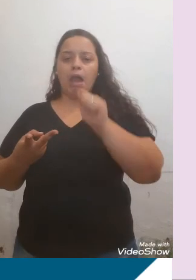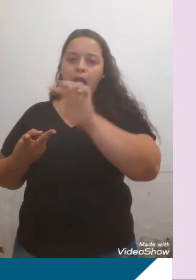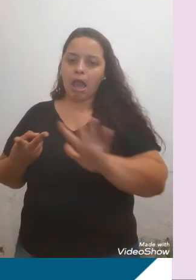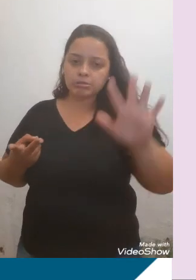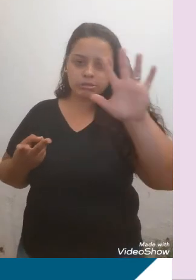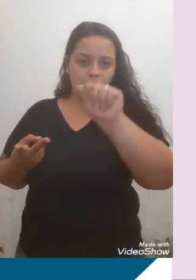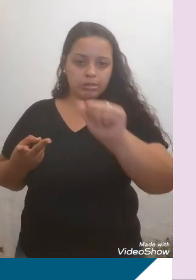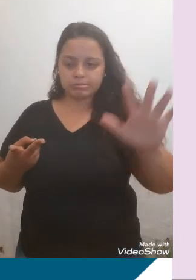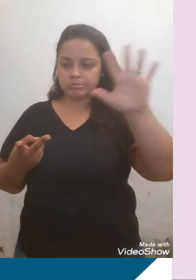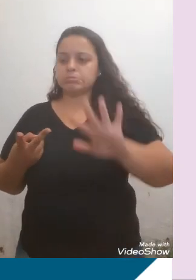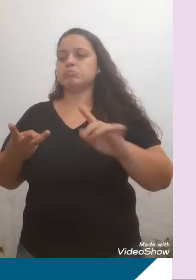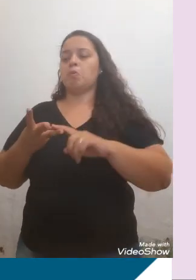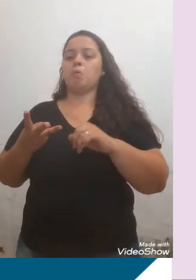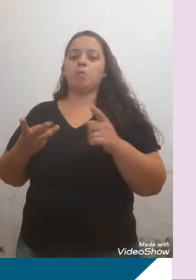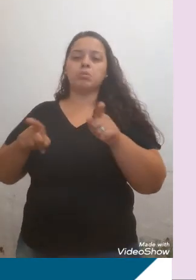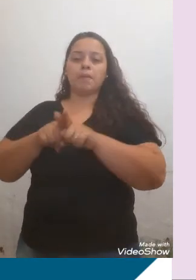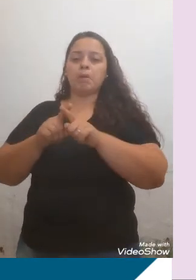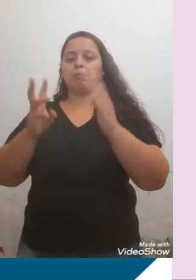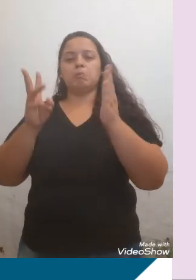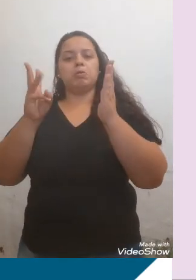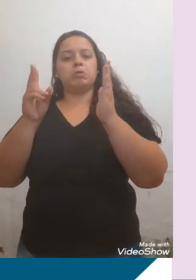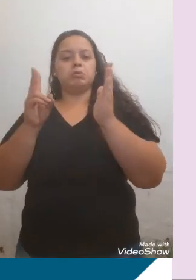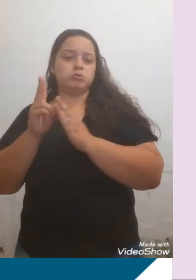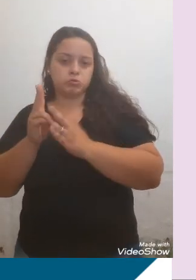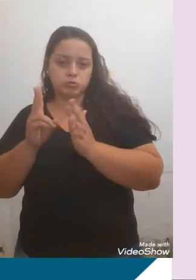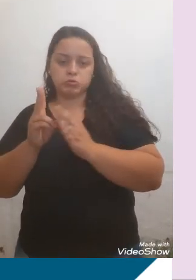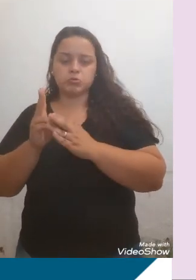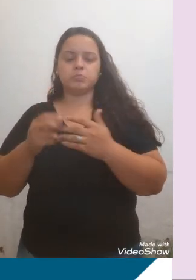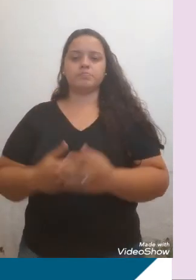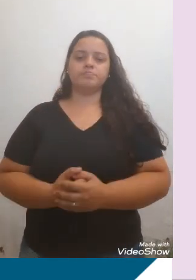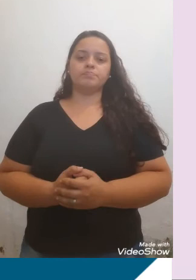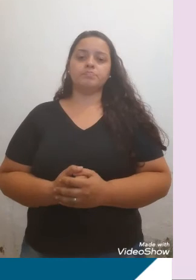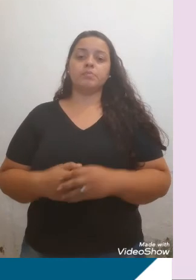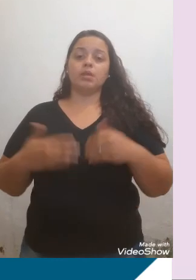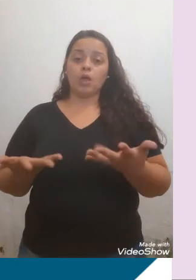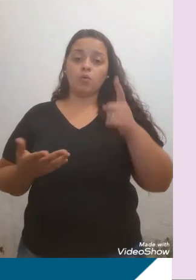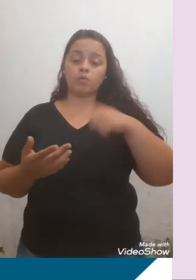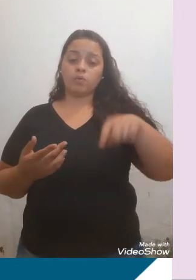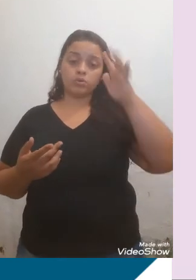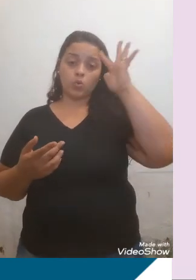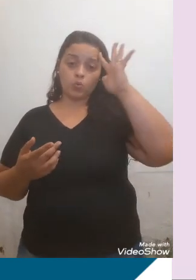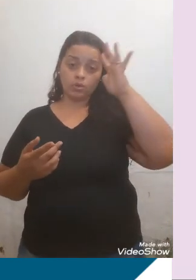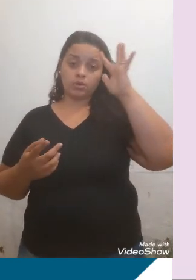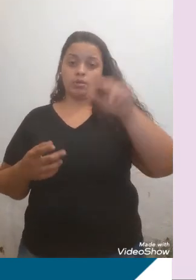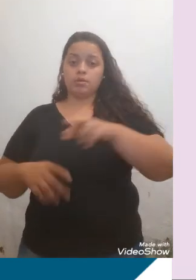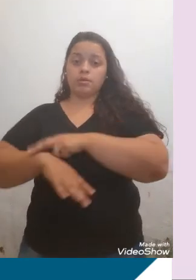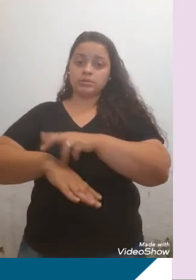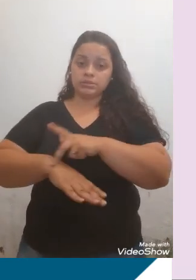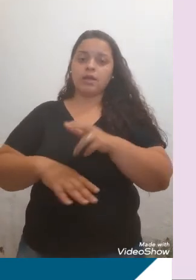africanas, asiáticas e nativas das Américas, indígenas. Então, essas teorias